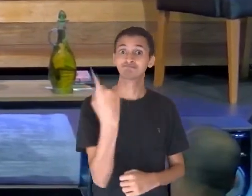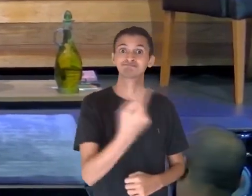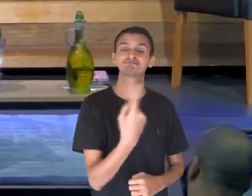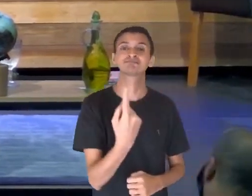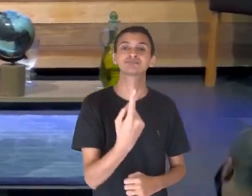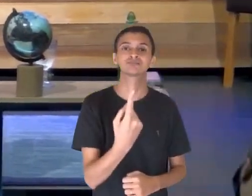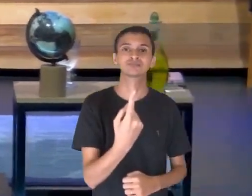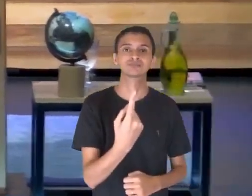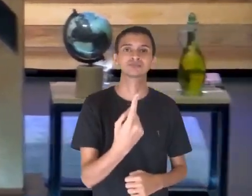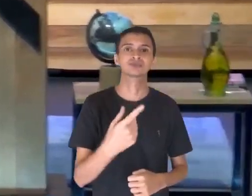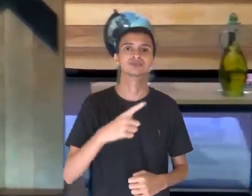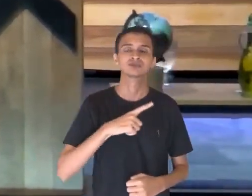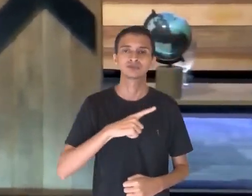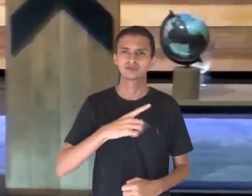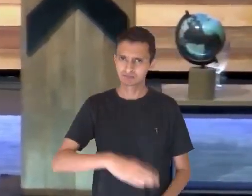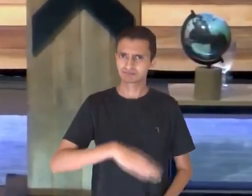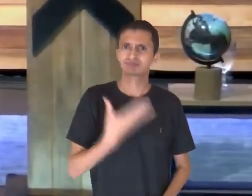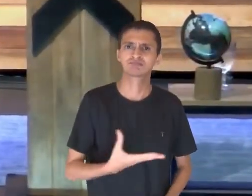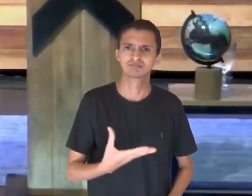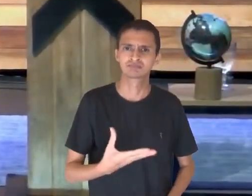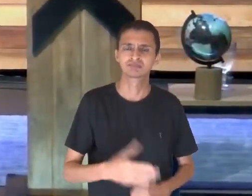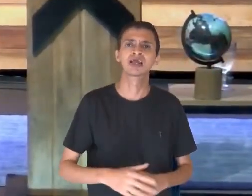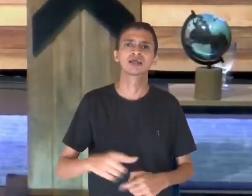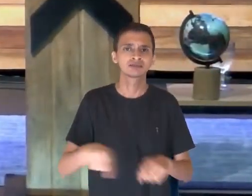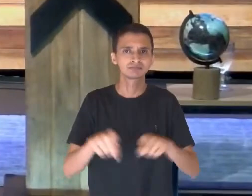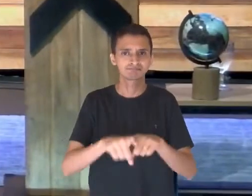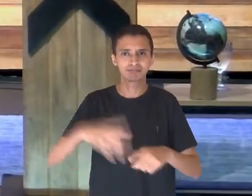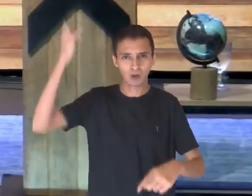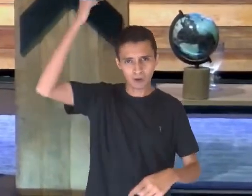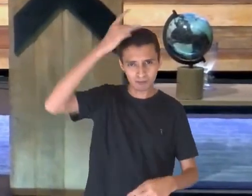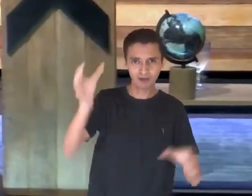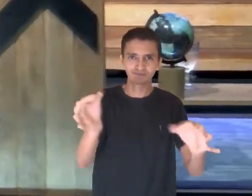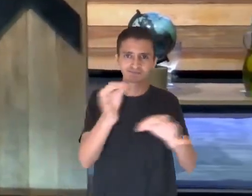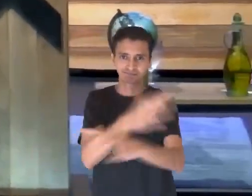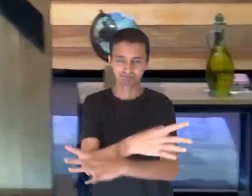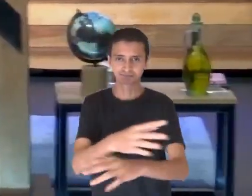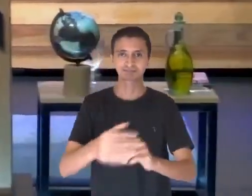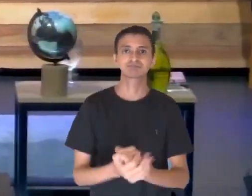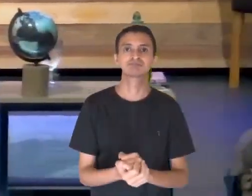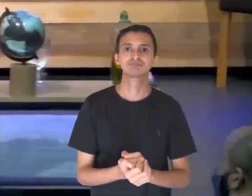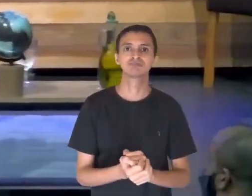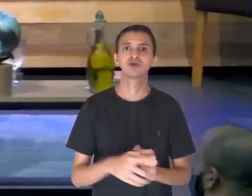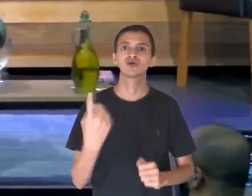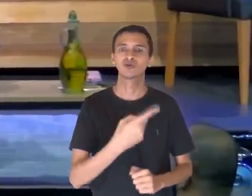ânima, temos o nosso espírito, temos no nosso